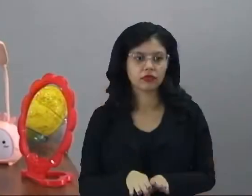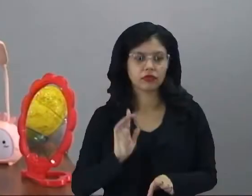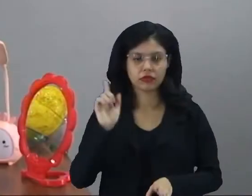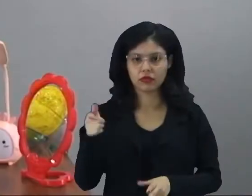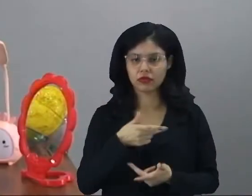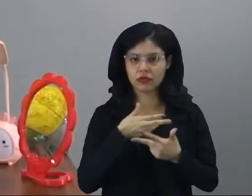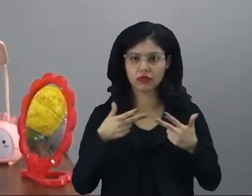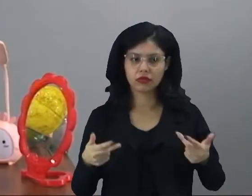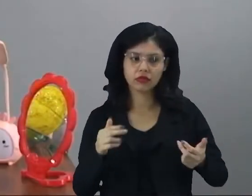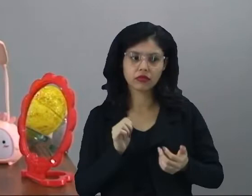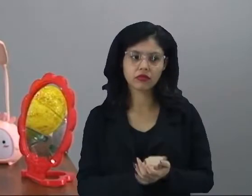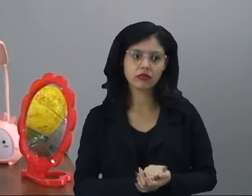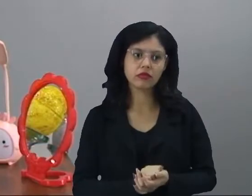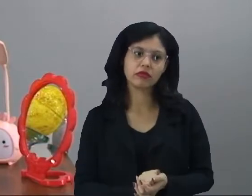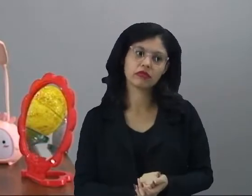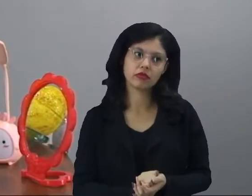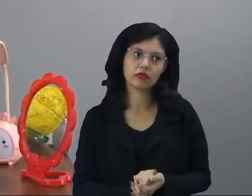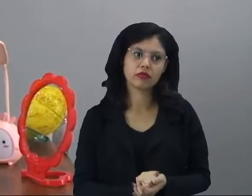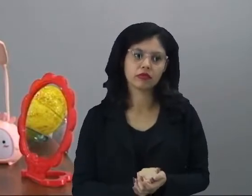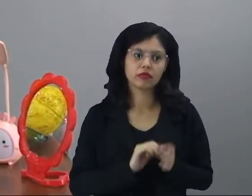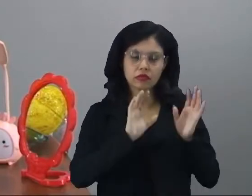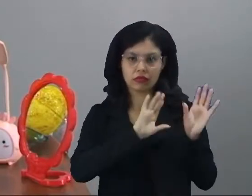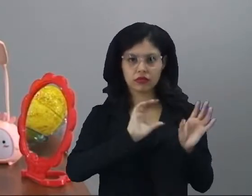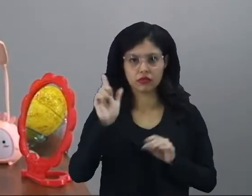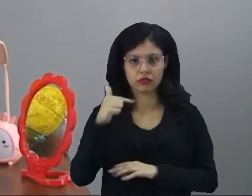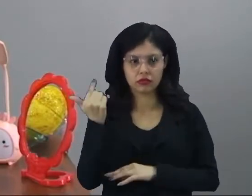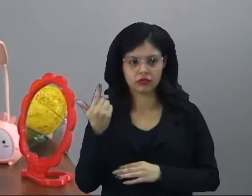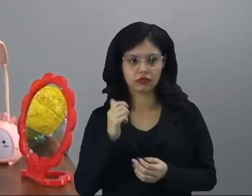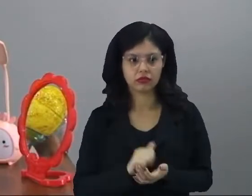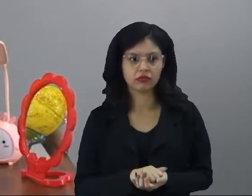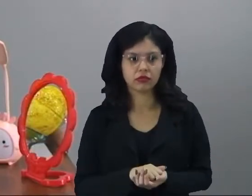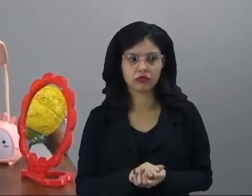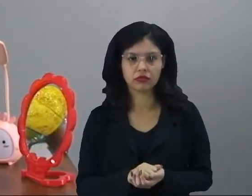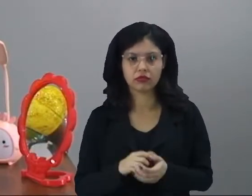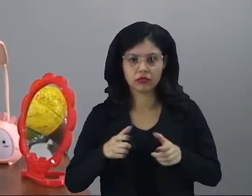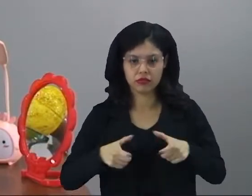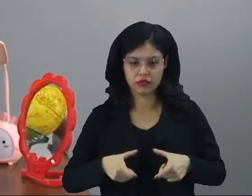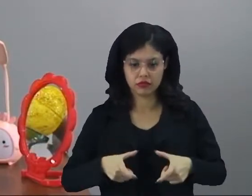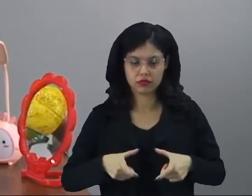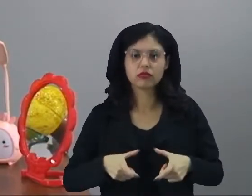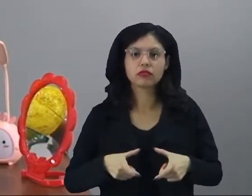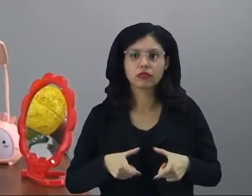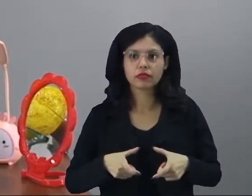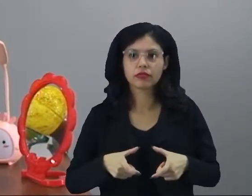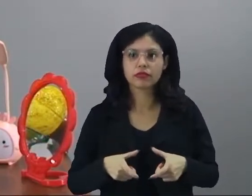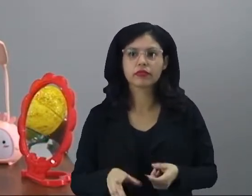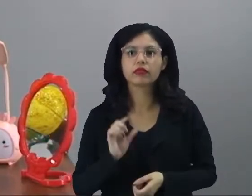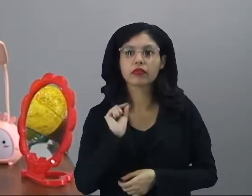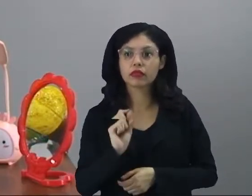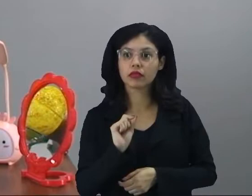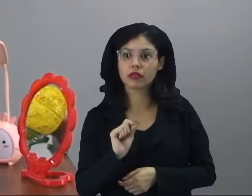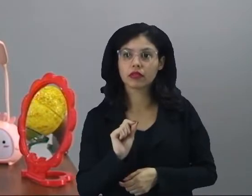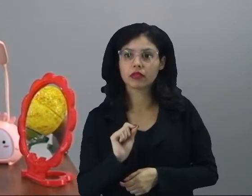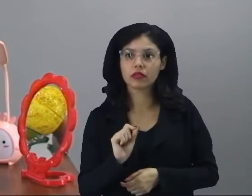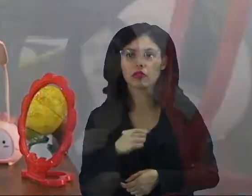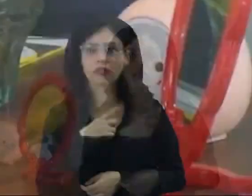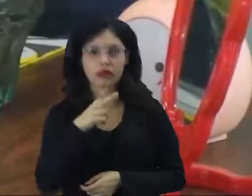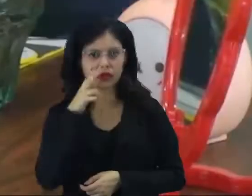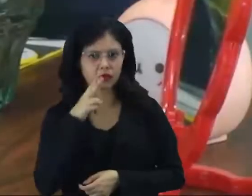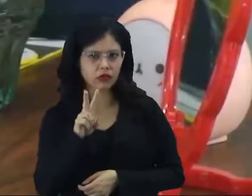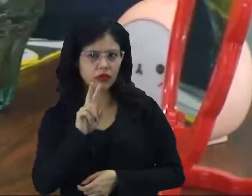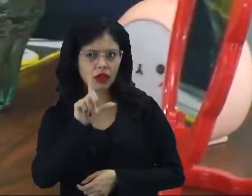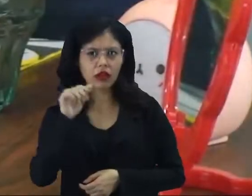Outro objeto que eu trouxe para vocês, o CD, olha só. O CD, ele tem uma luz, tá